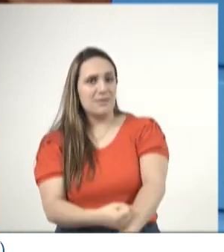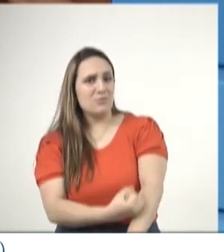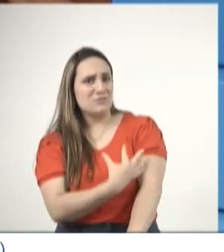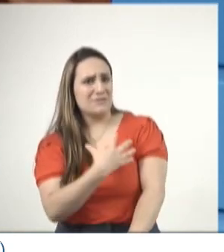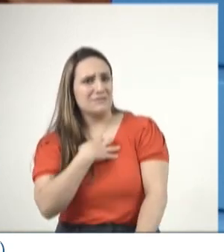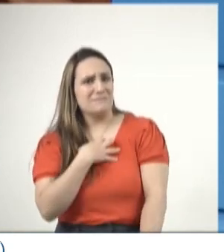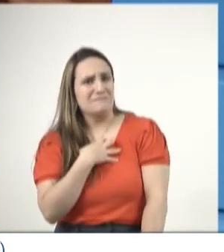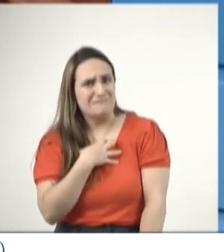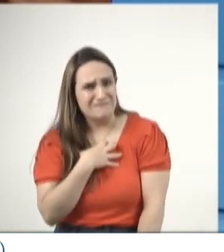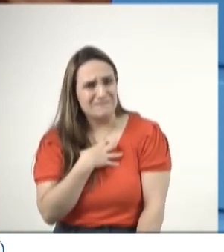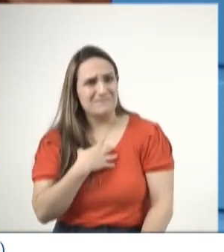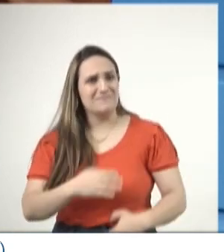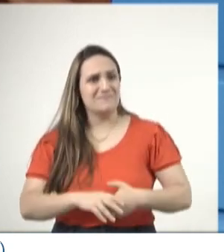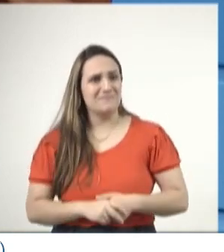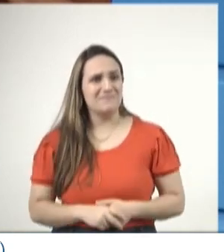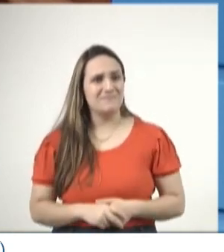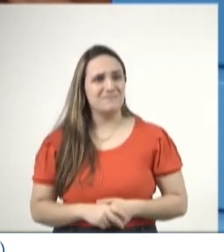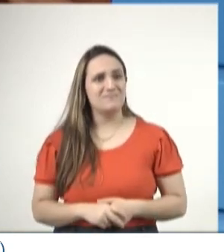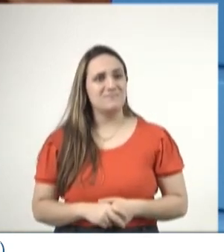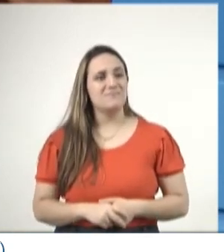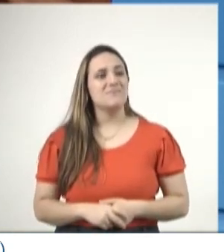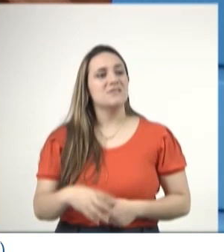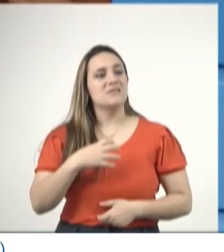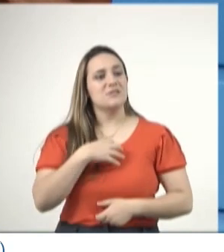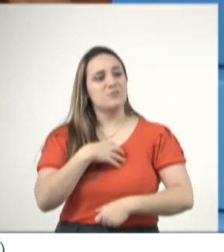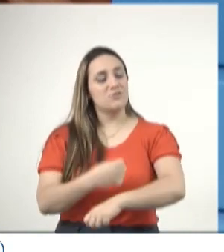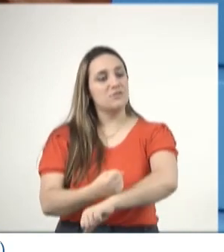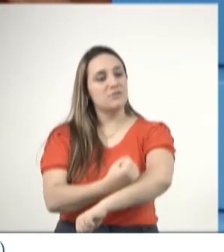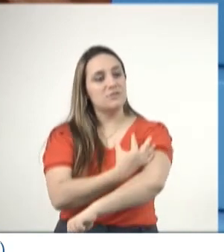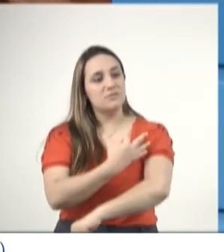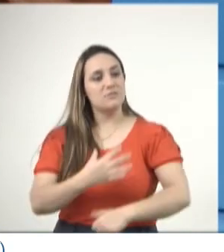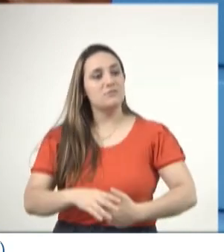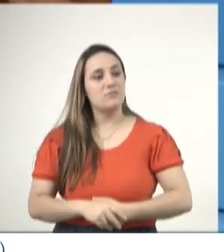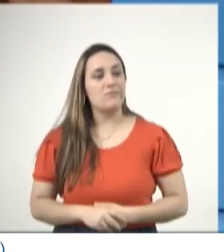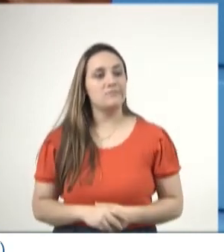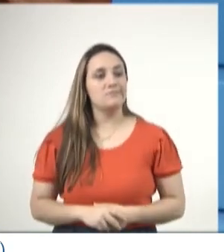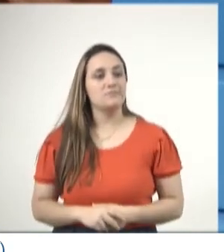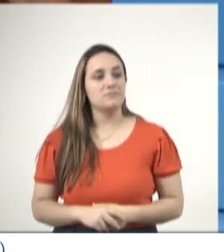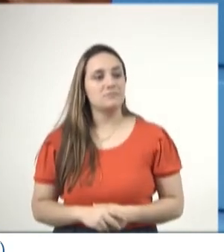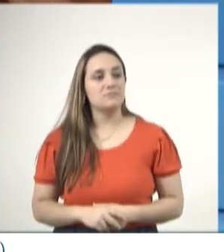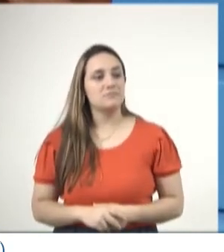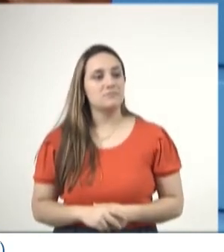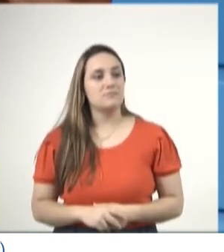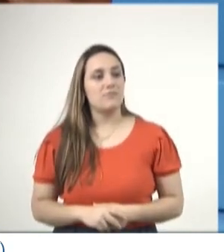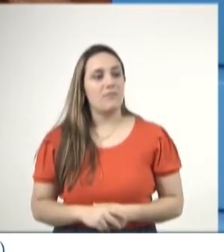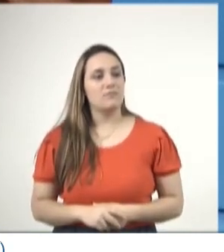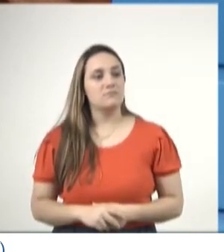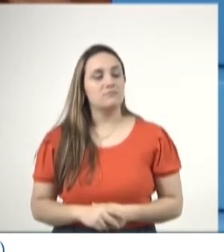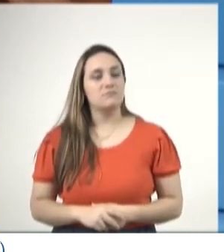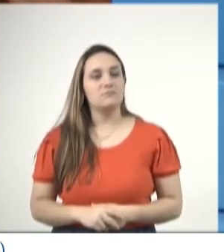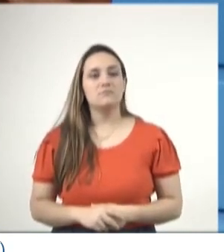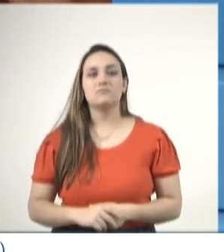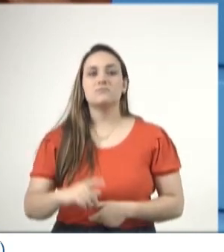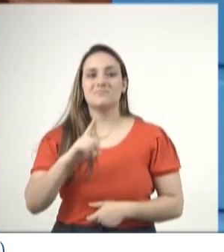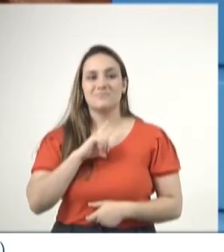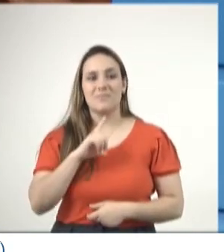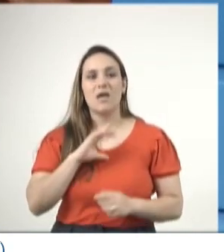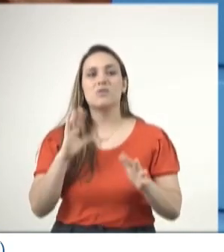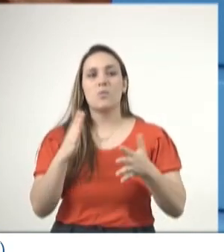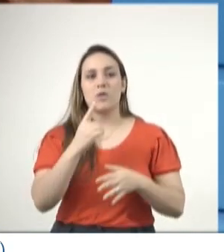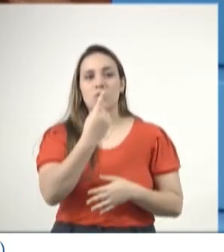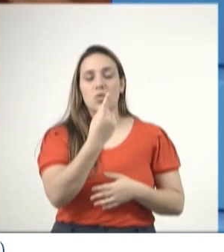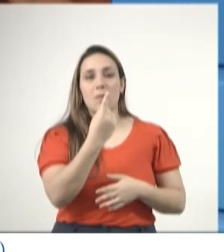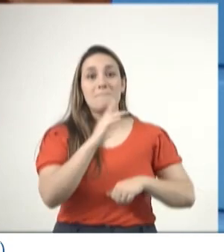meio emocionada com tudo isso. E, no mundo, a gente tem mais de 1 milhão de mortes